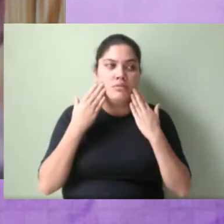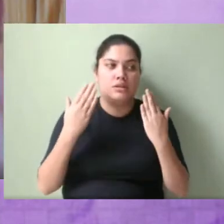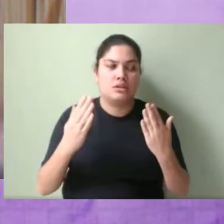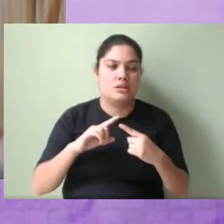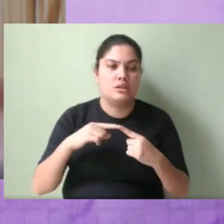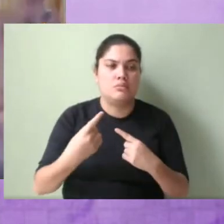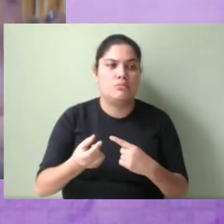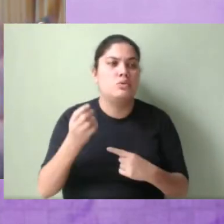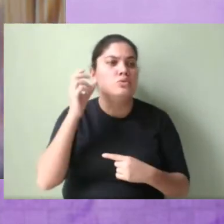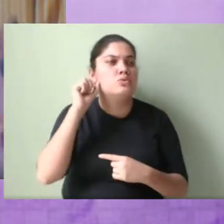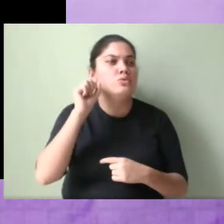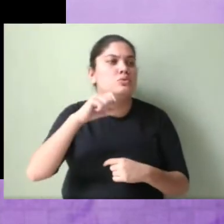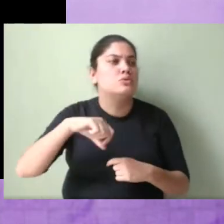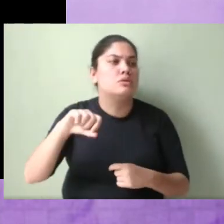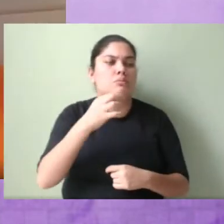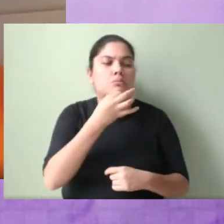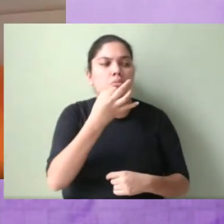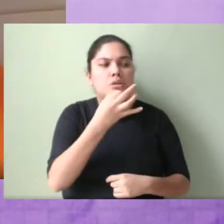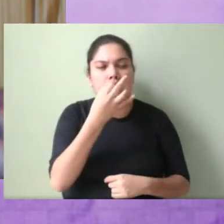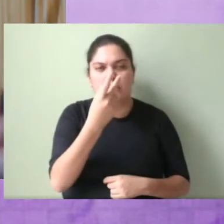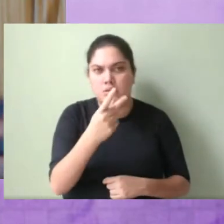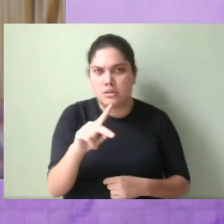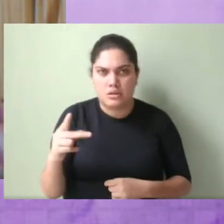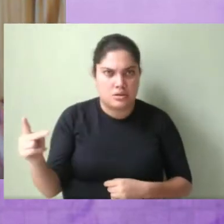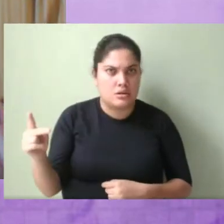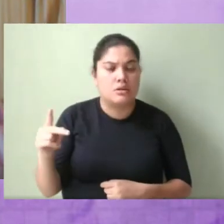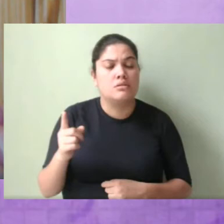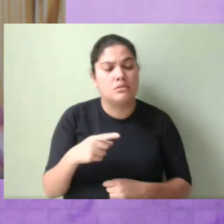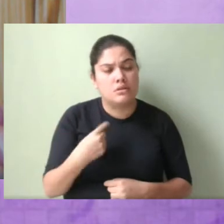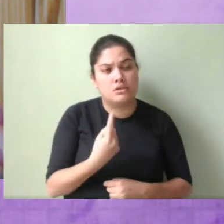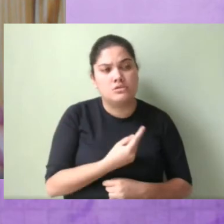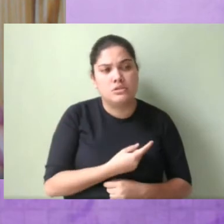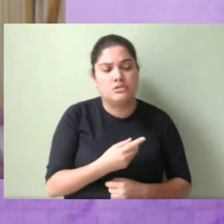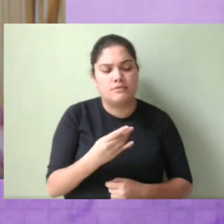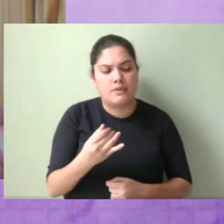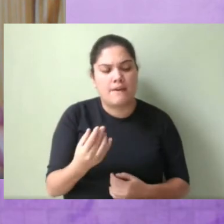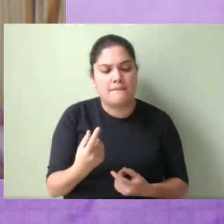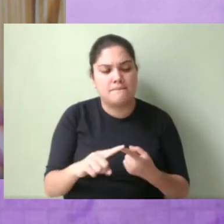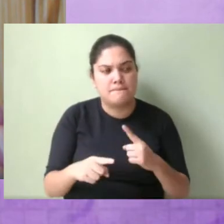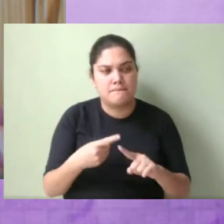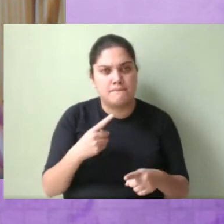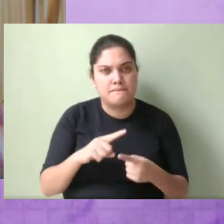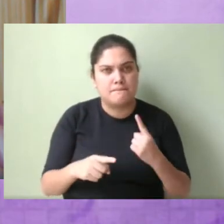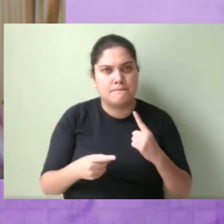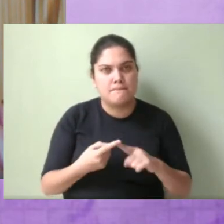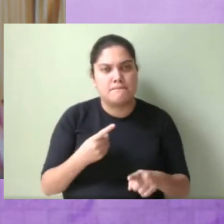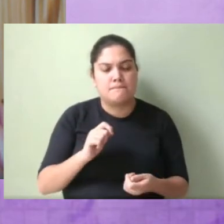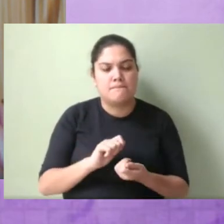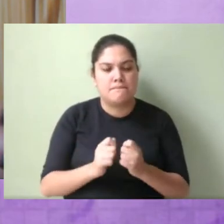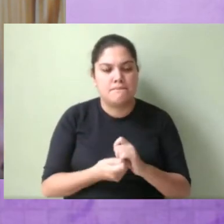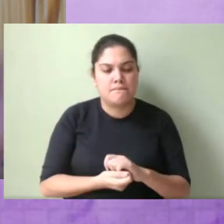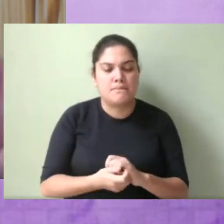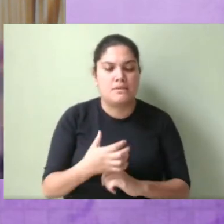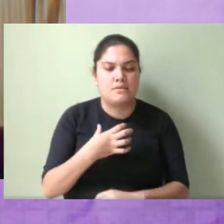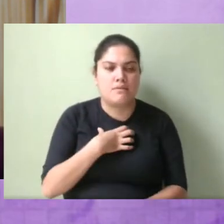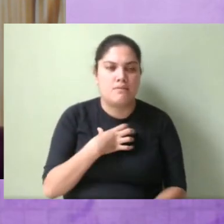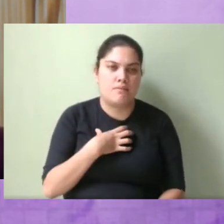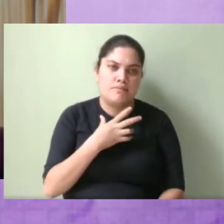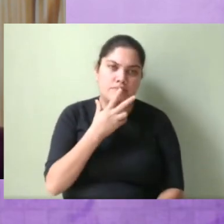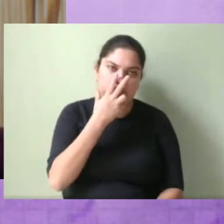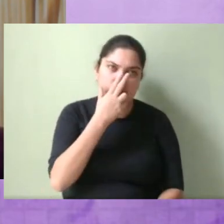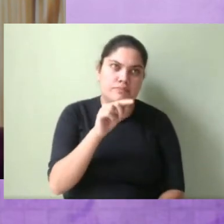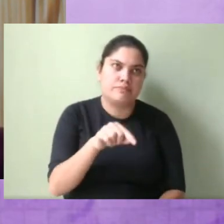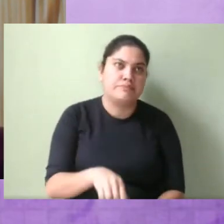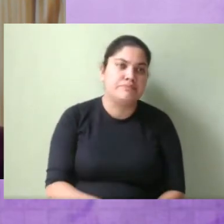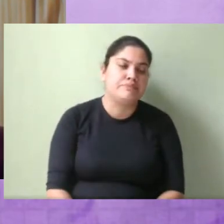Carol, Oi. acho que para fechar, assim, a gente falou dessa coisa da escuta e tudo mais. Eu queria